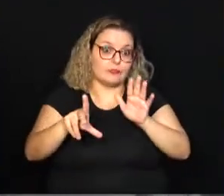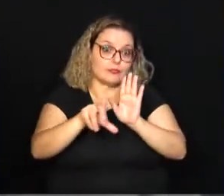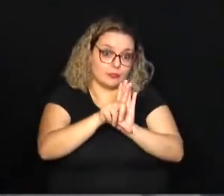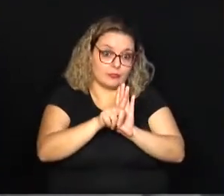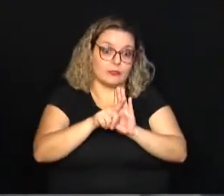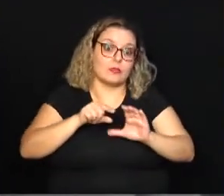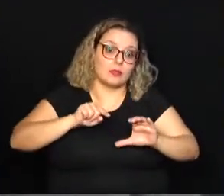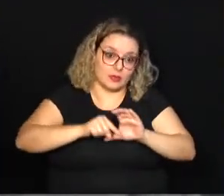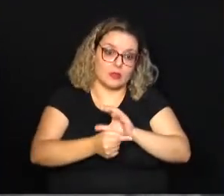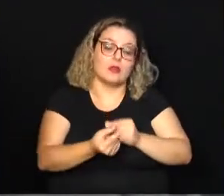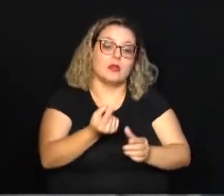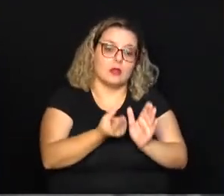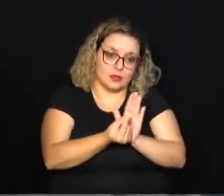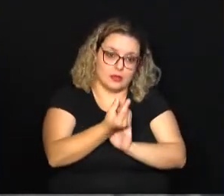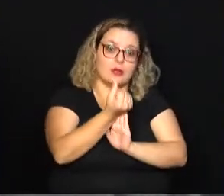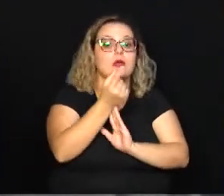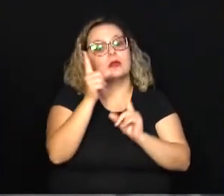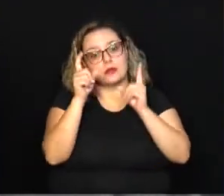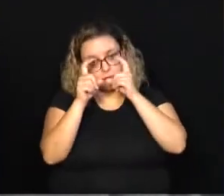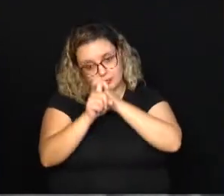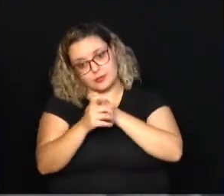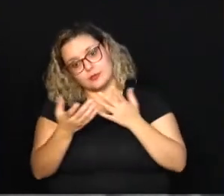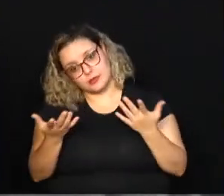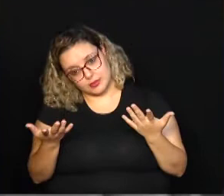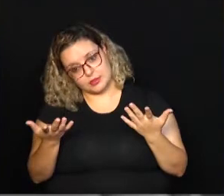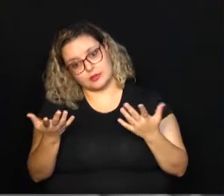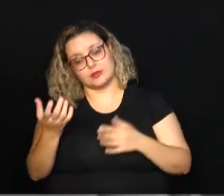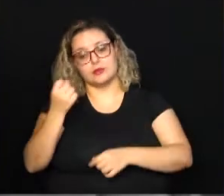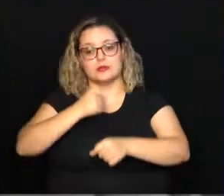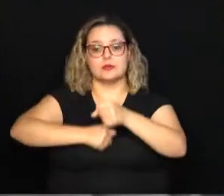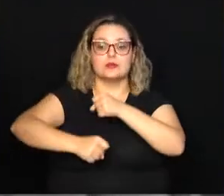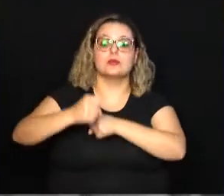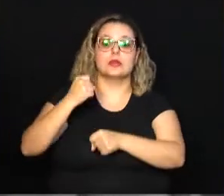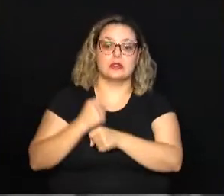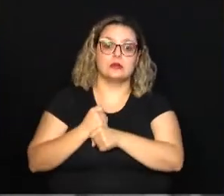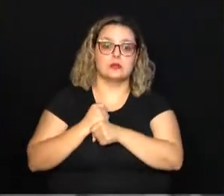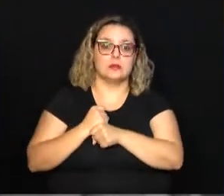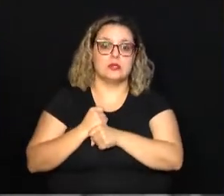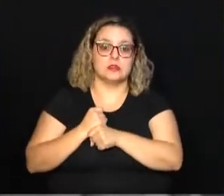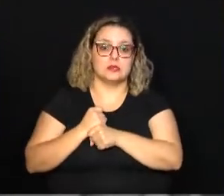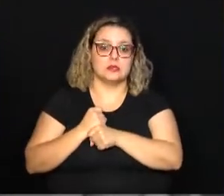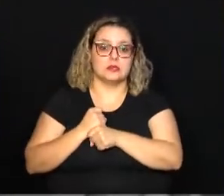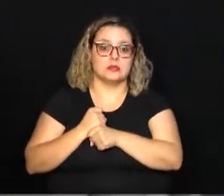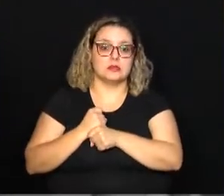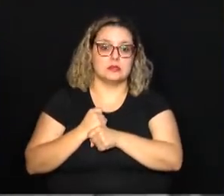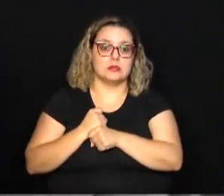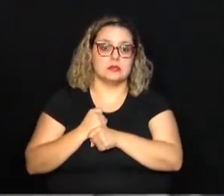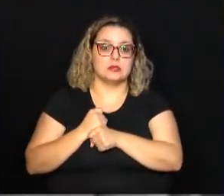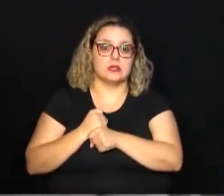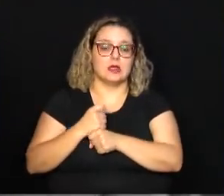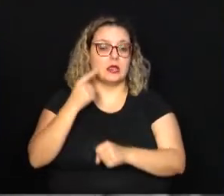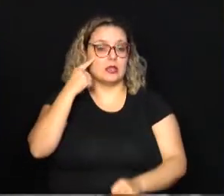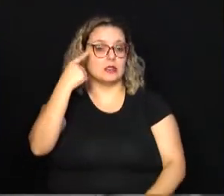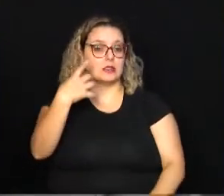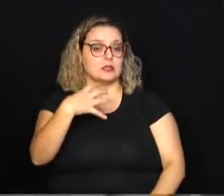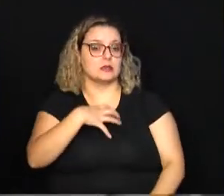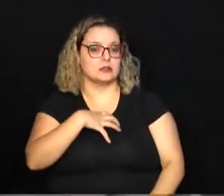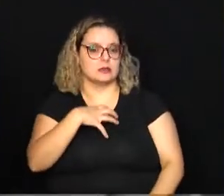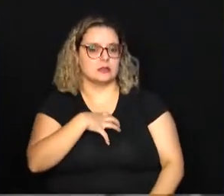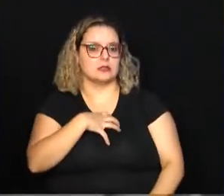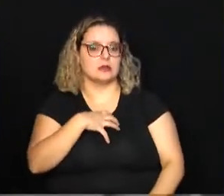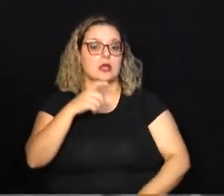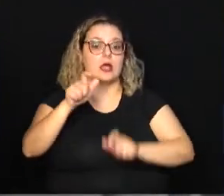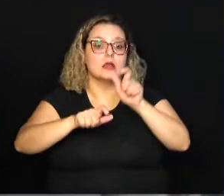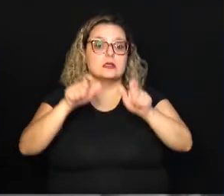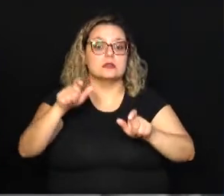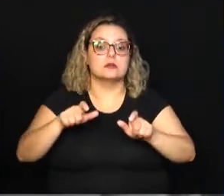fundo, orçamentárias, é complicado. O ano passado, a impressão que nós temos é que o povo foi sensibilizado